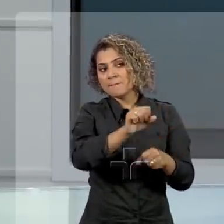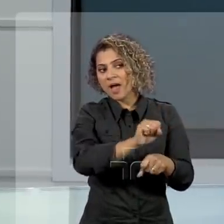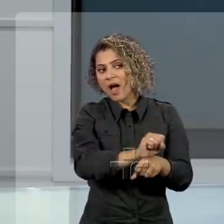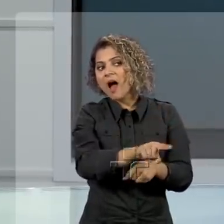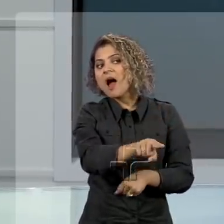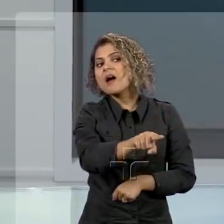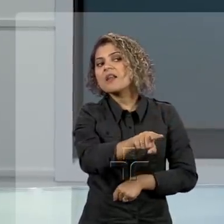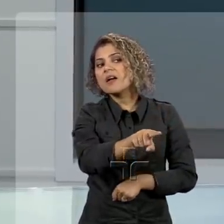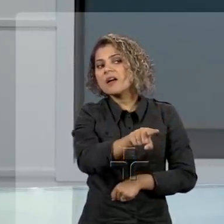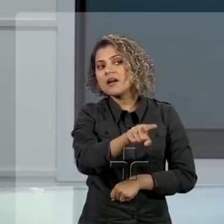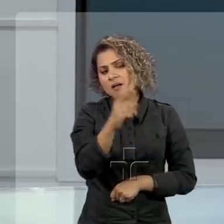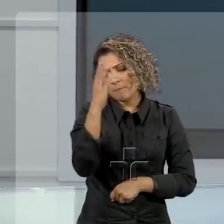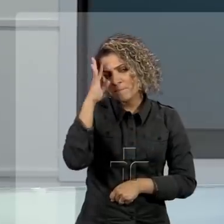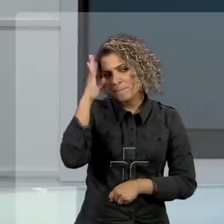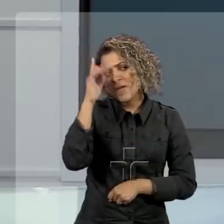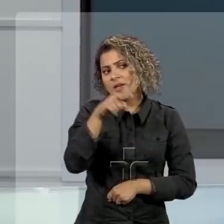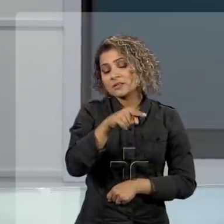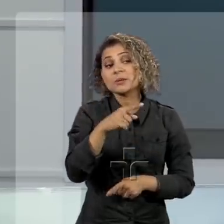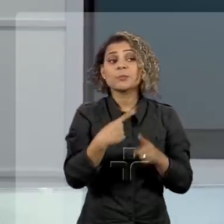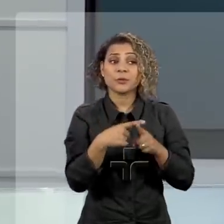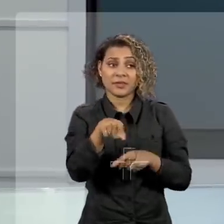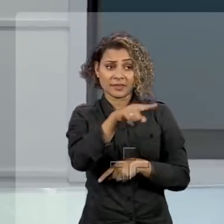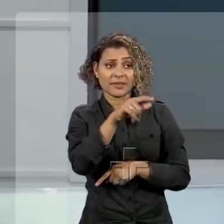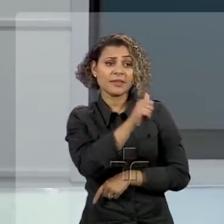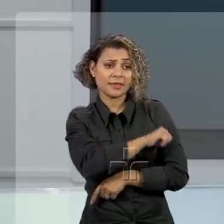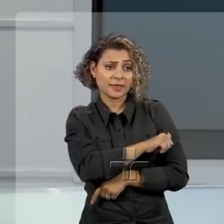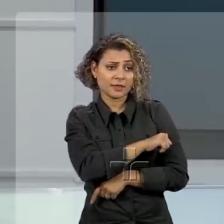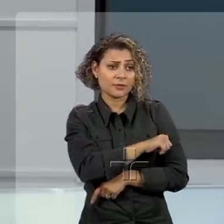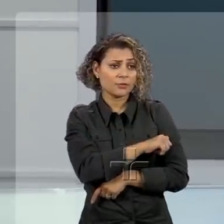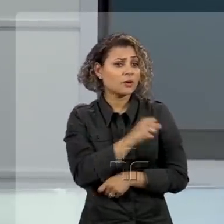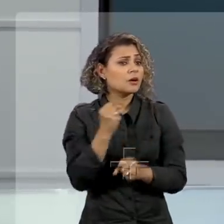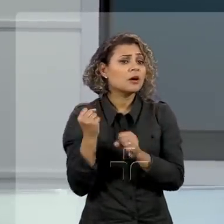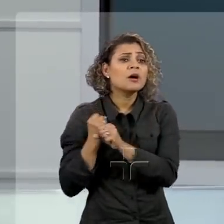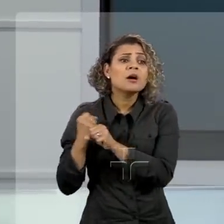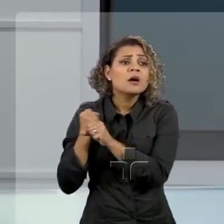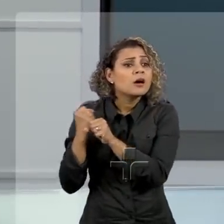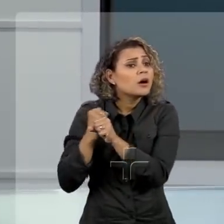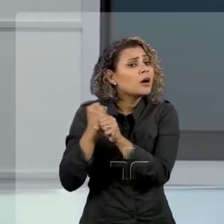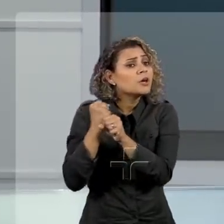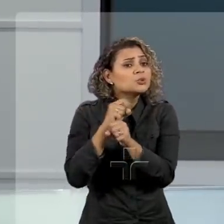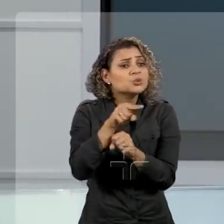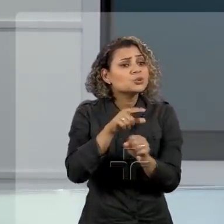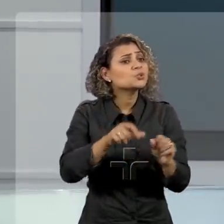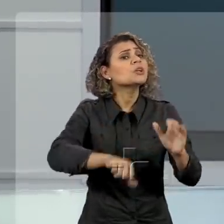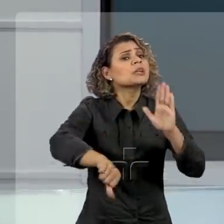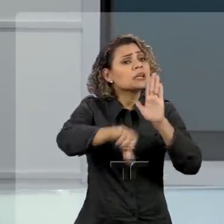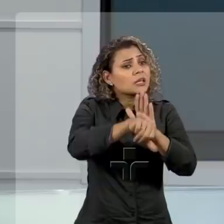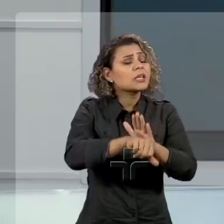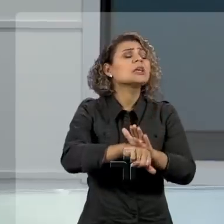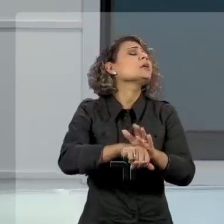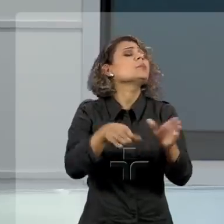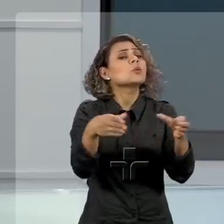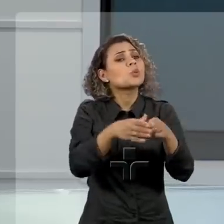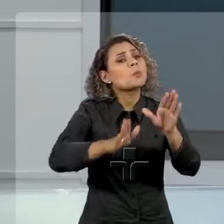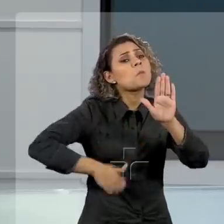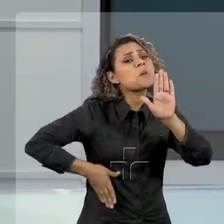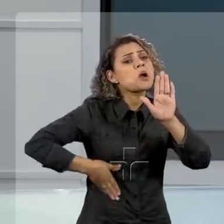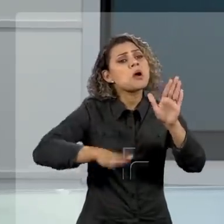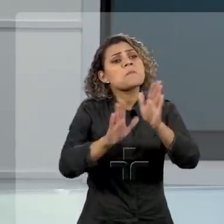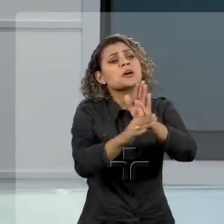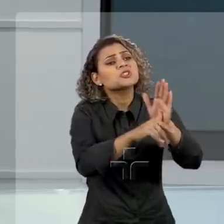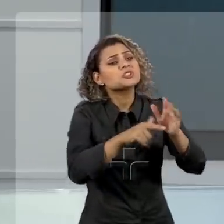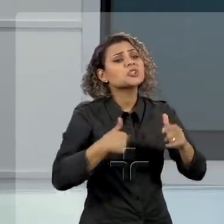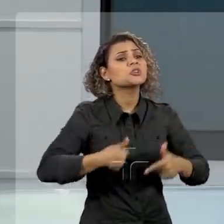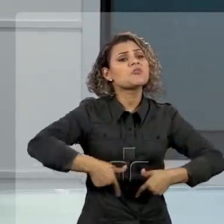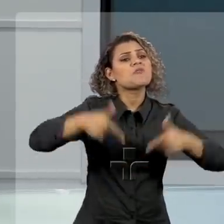vocês... porque no Rio de Janeiro, que a gente viu, isso está há décadas, né, acontecendo, é a bandidagem e a ostentação. Né? Eles pegam os fuzis e vão nos